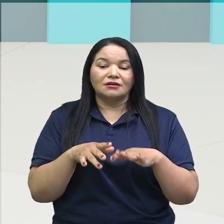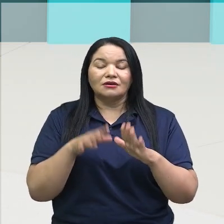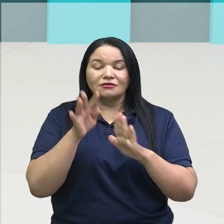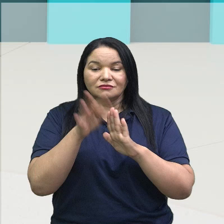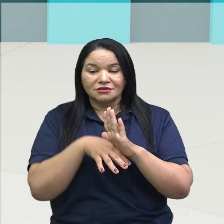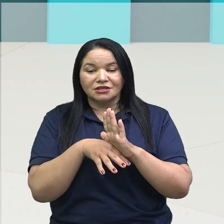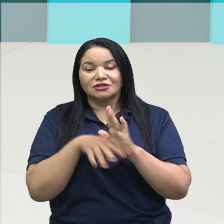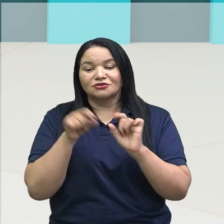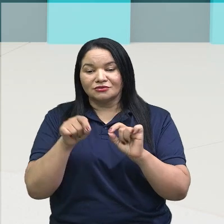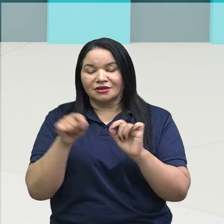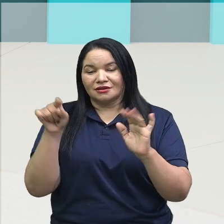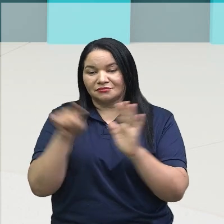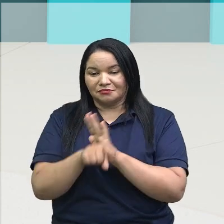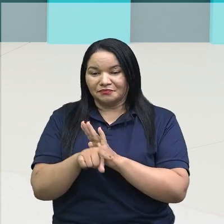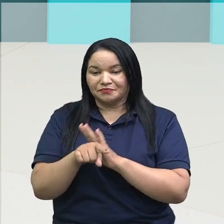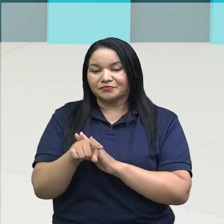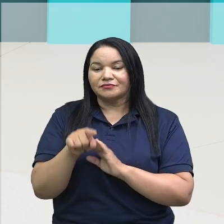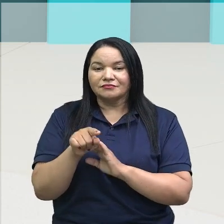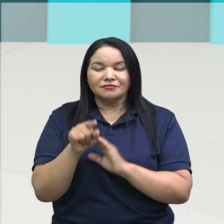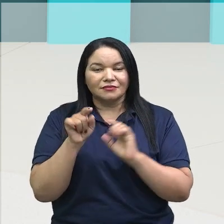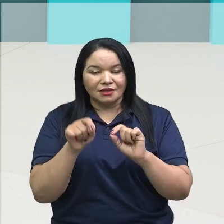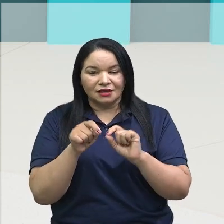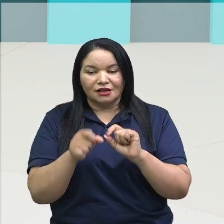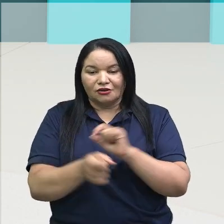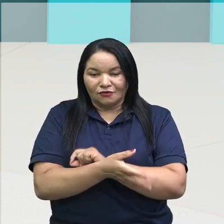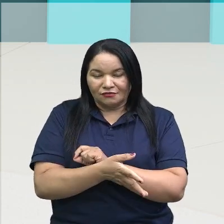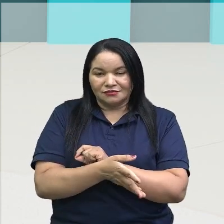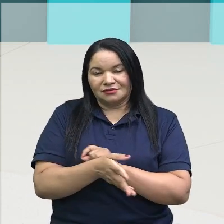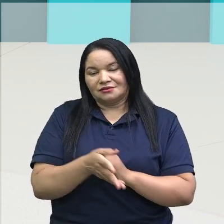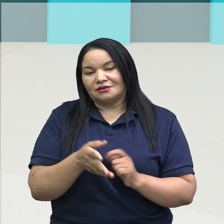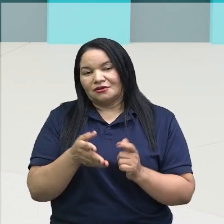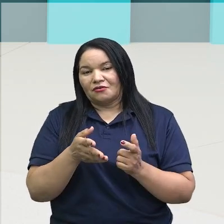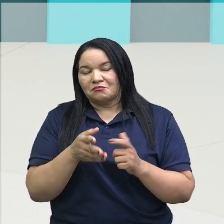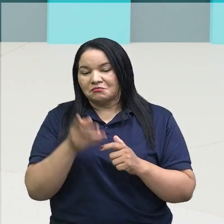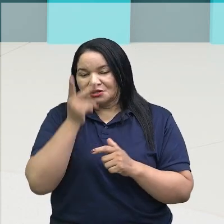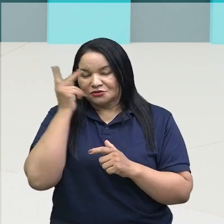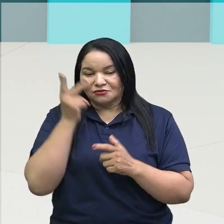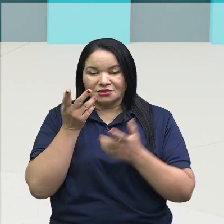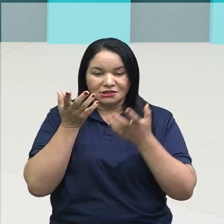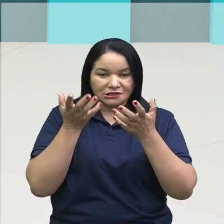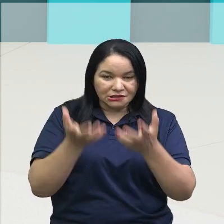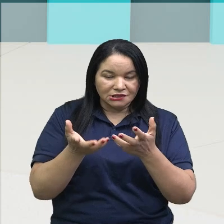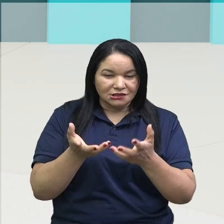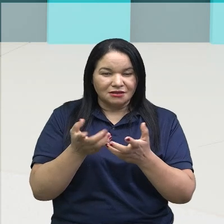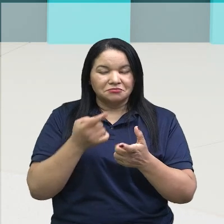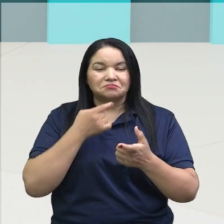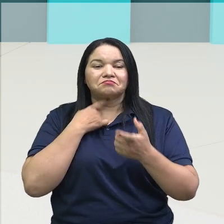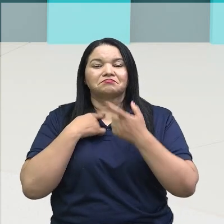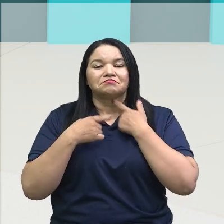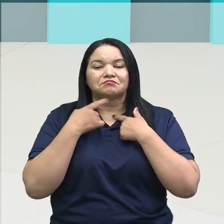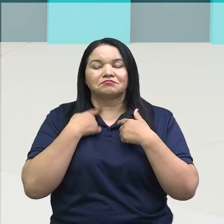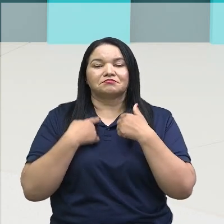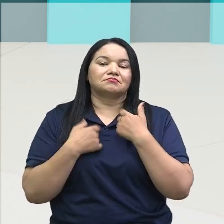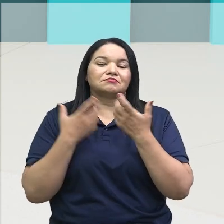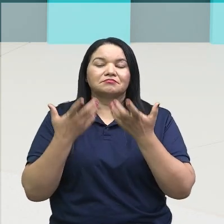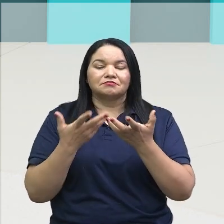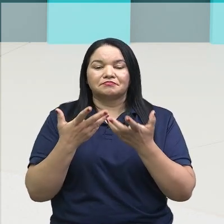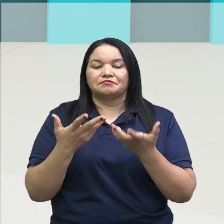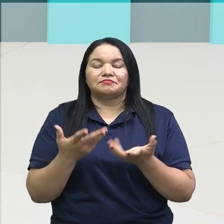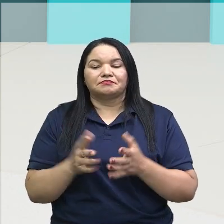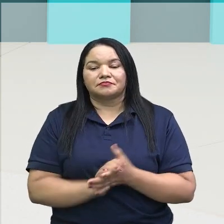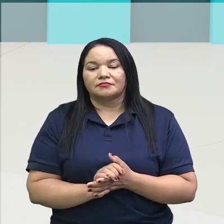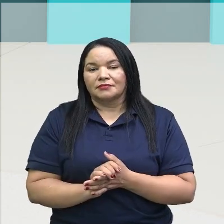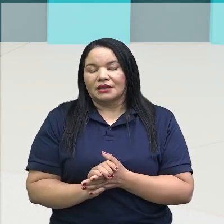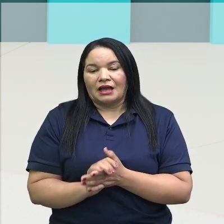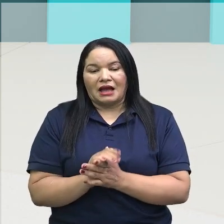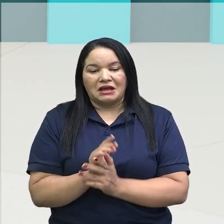as questões que envolvem a corrupção. Pessoas que buscam o seu próprio prazer, que buscam se dar bem,